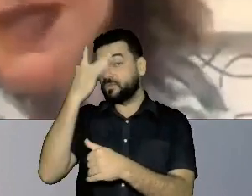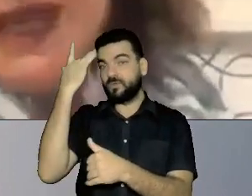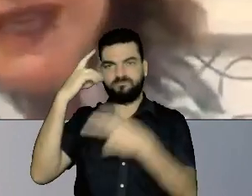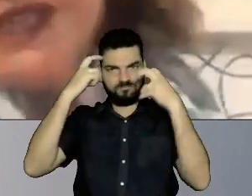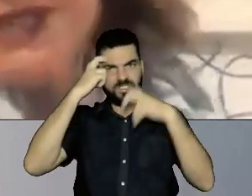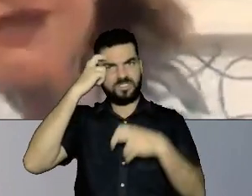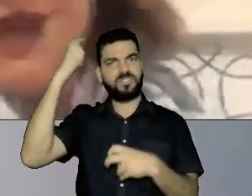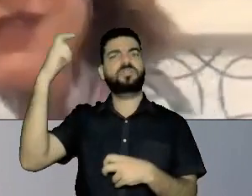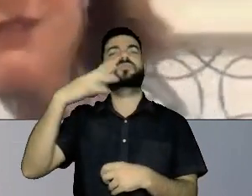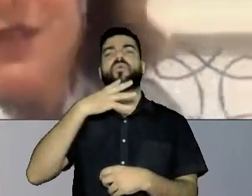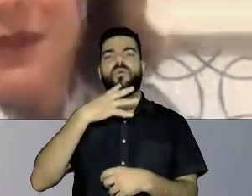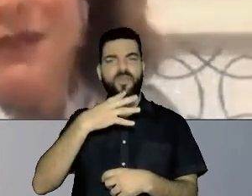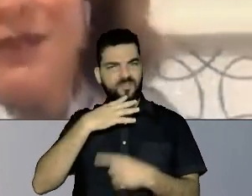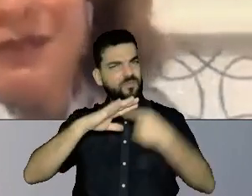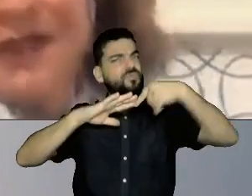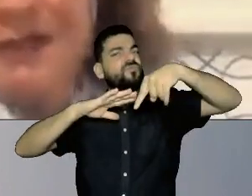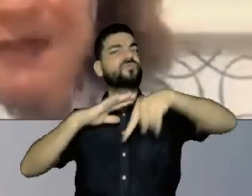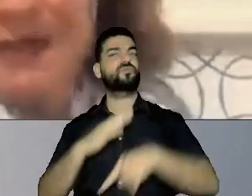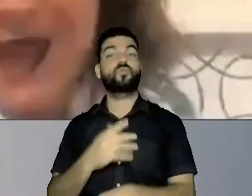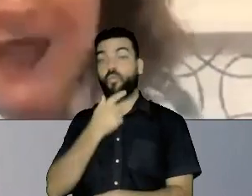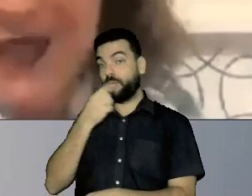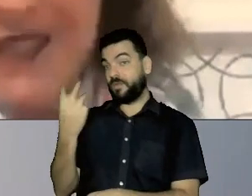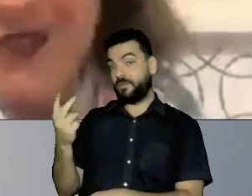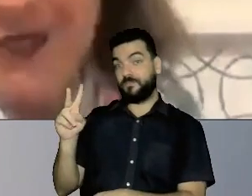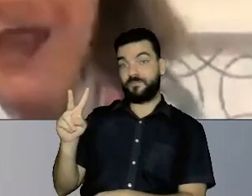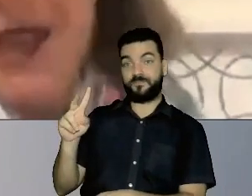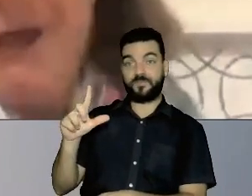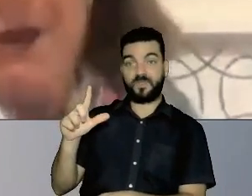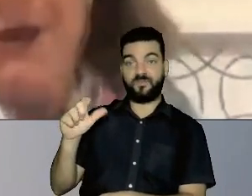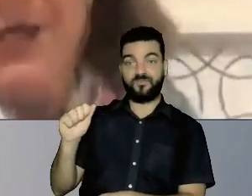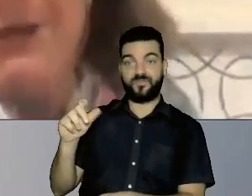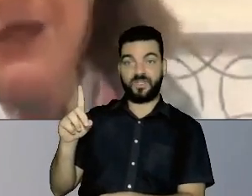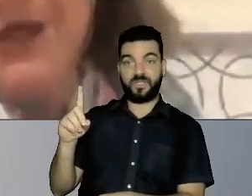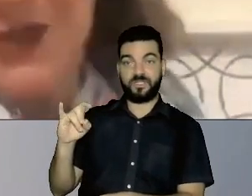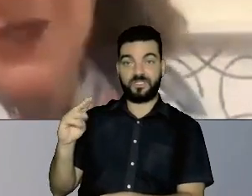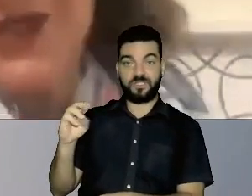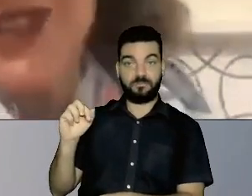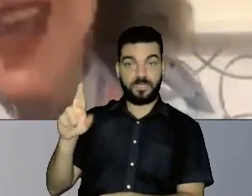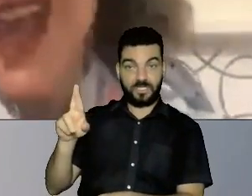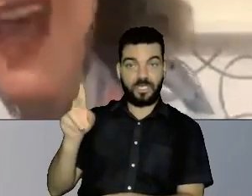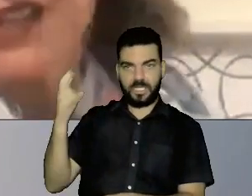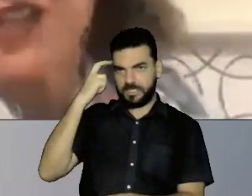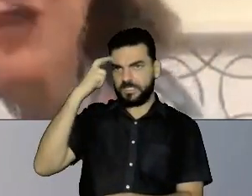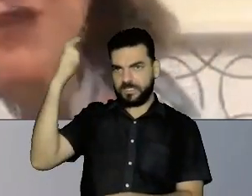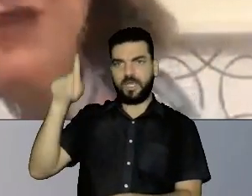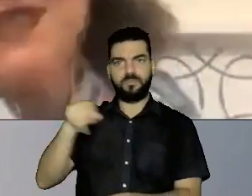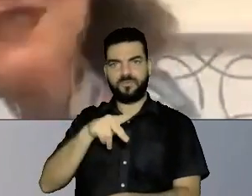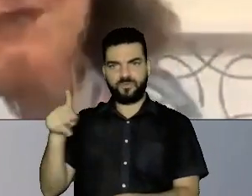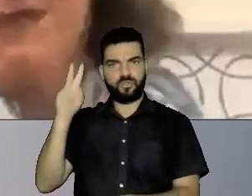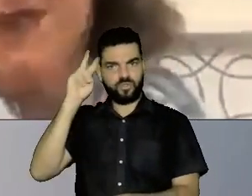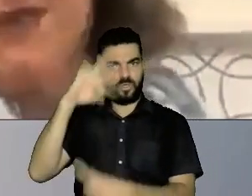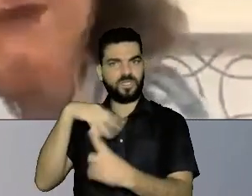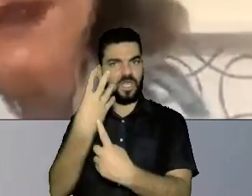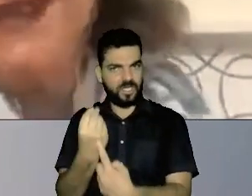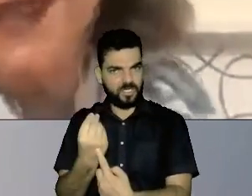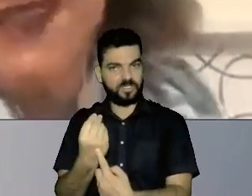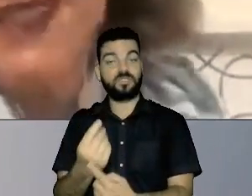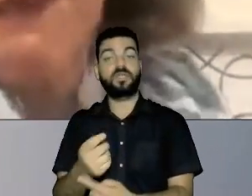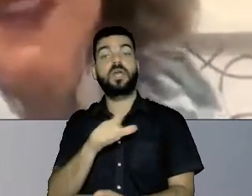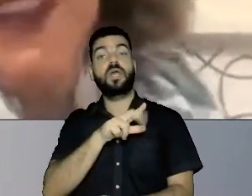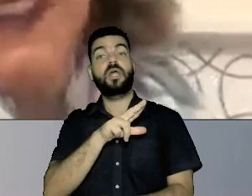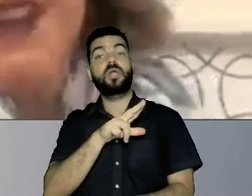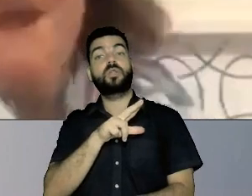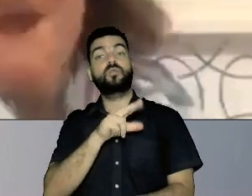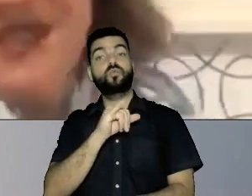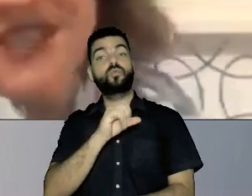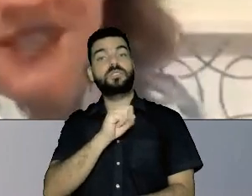são especialistas. O Vladimir é um super especialista no tema, o nosso professor de História da Arte. A Luísa se preparou